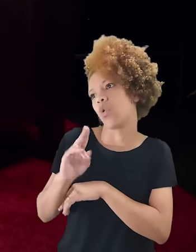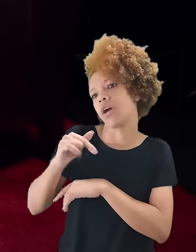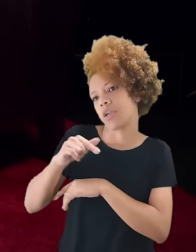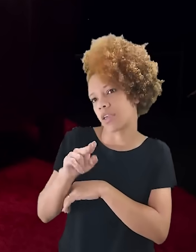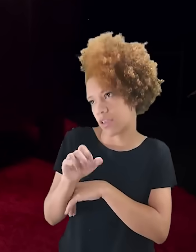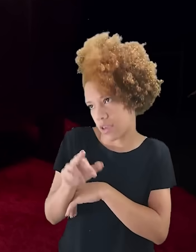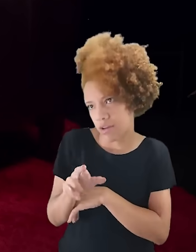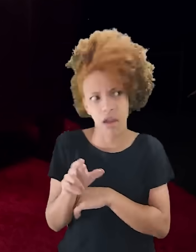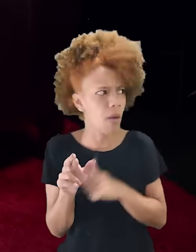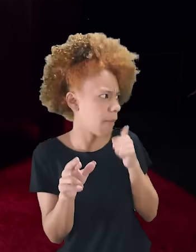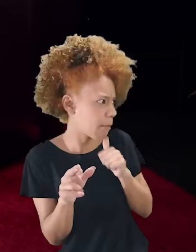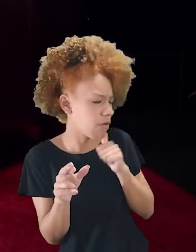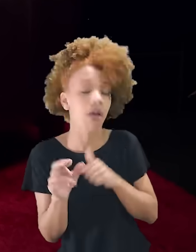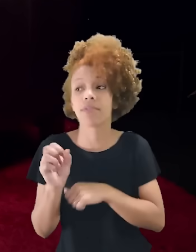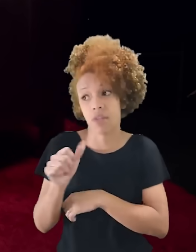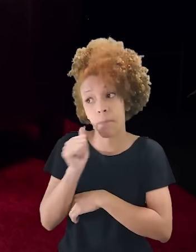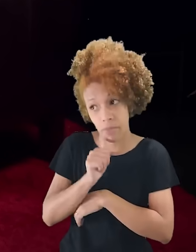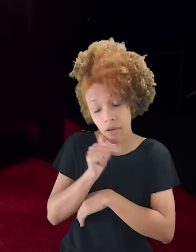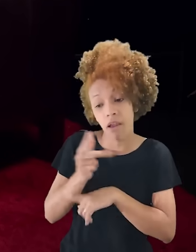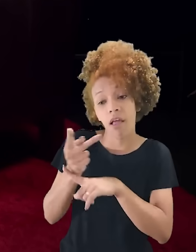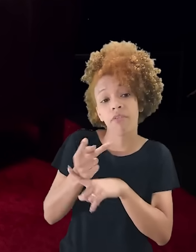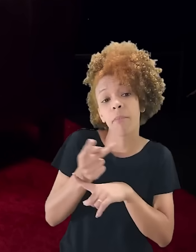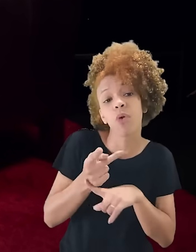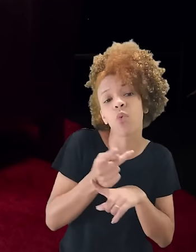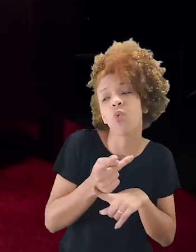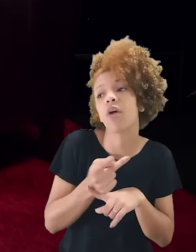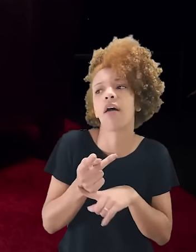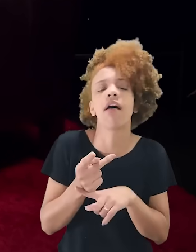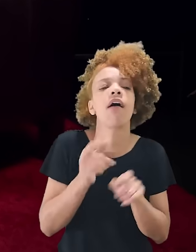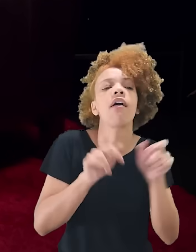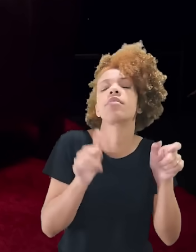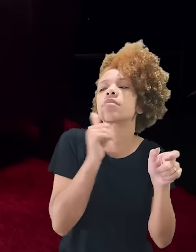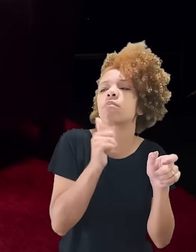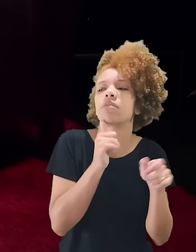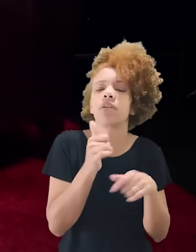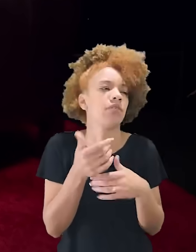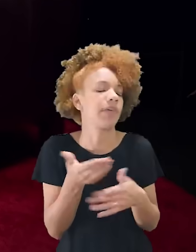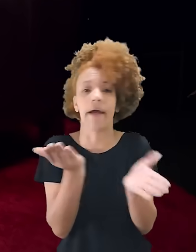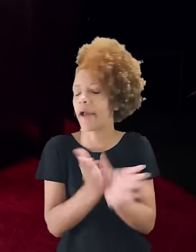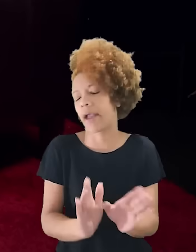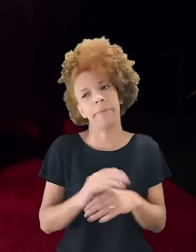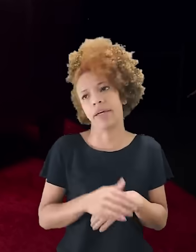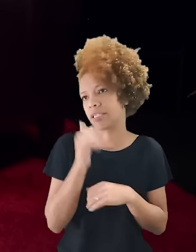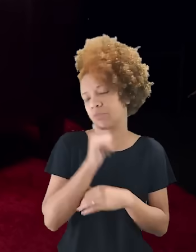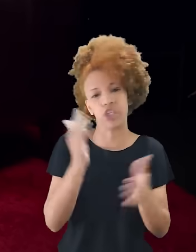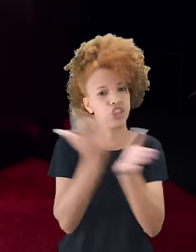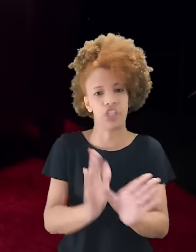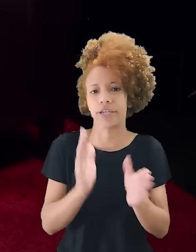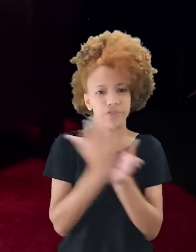mulher é é uma mulher é uma booker e ela vai em busca dessas mulheres e não a gente prisa acabar com as mulheres Chega Vamos